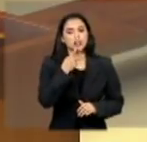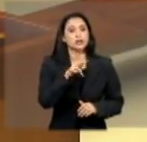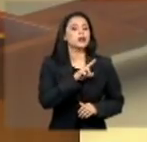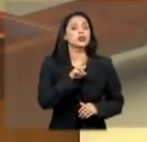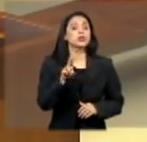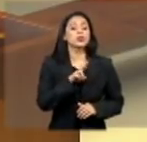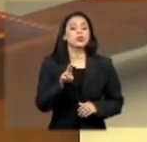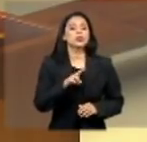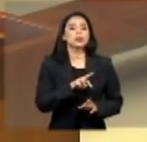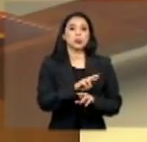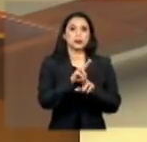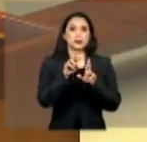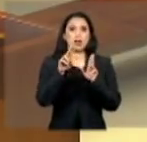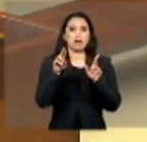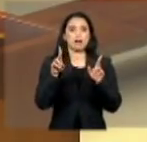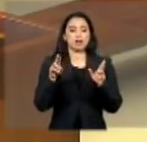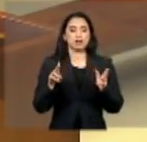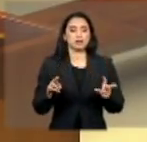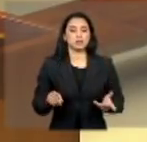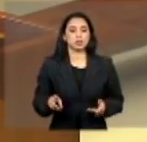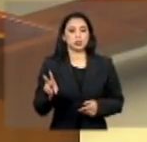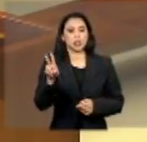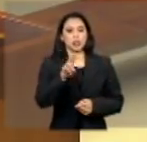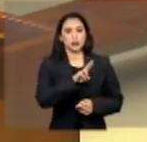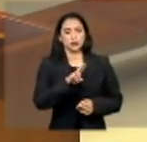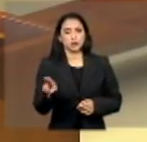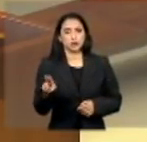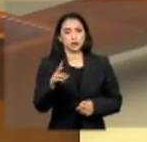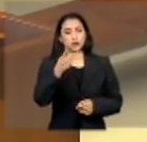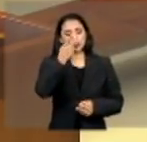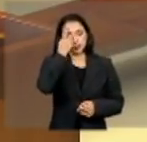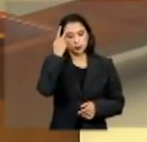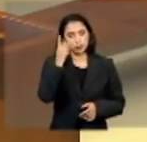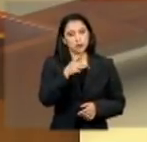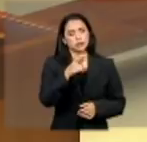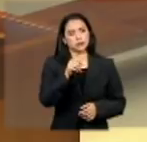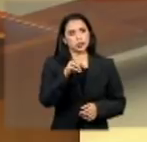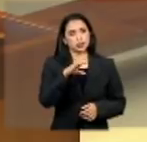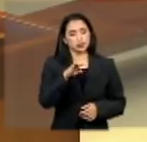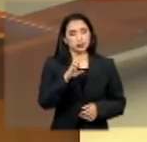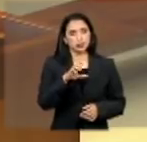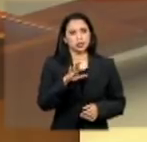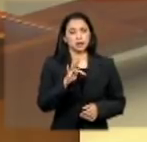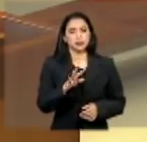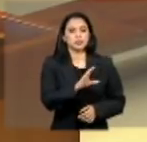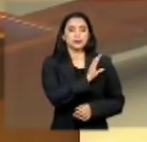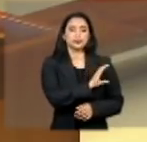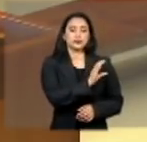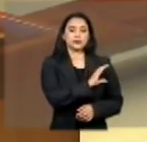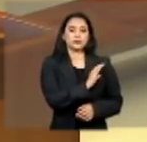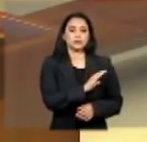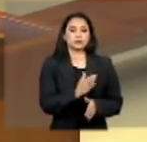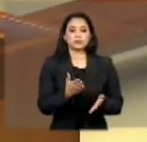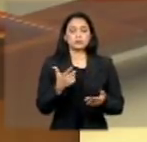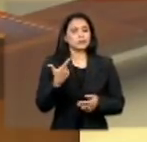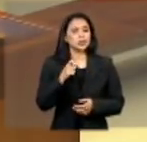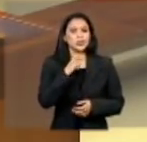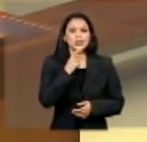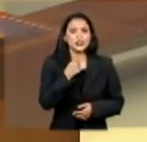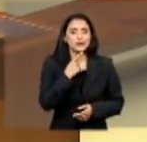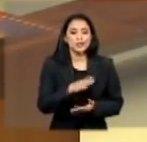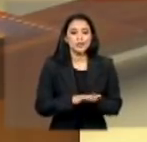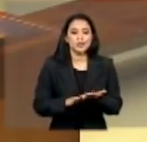várias menções ao nome do paciente nas alegações finais do colaborador ou seja não há dúvida nenhuma